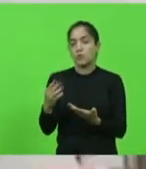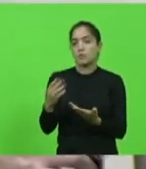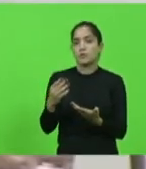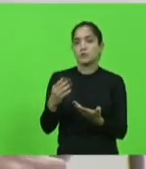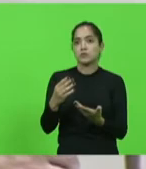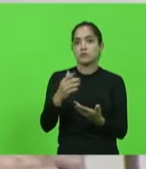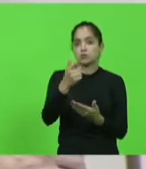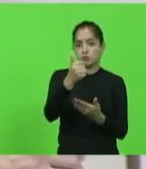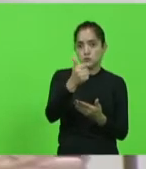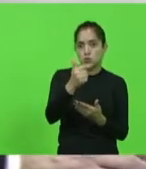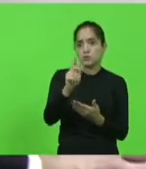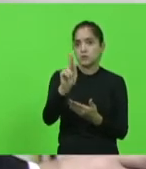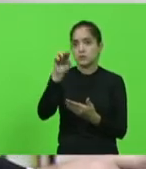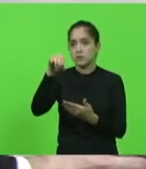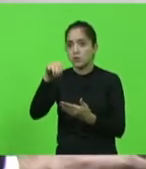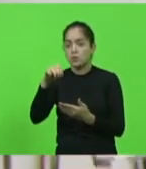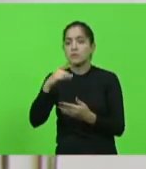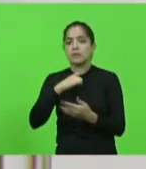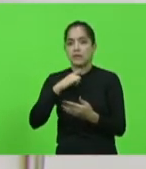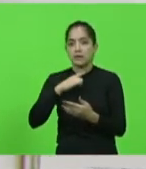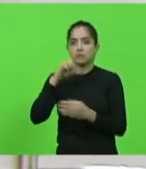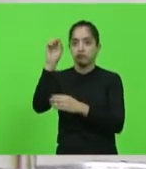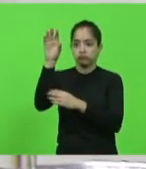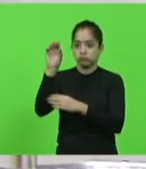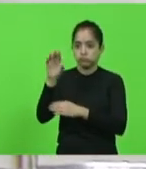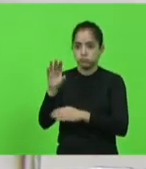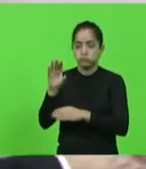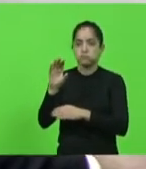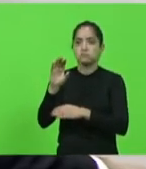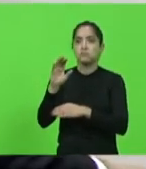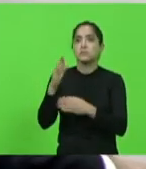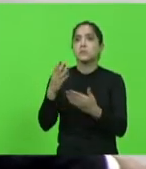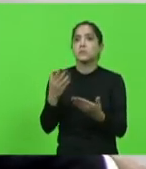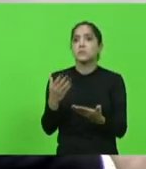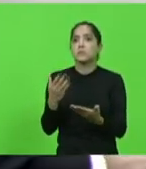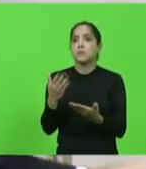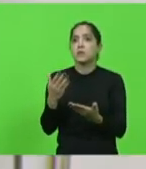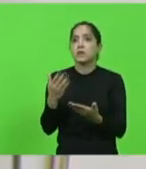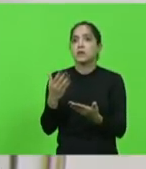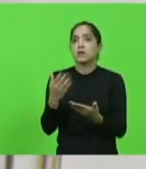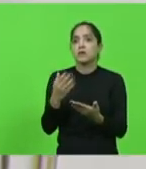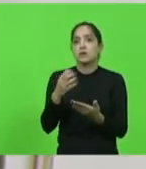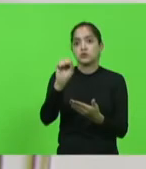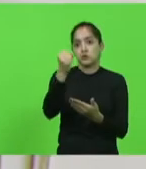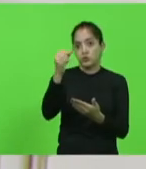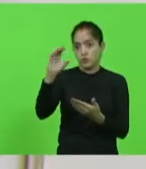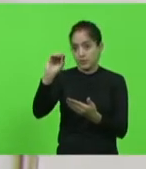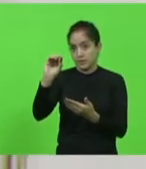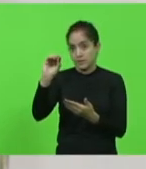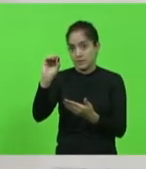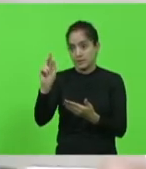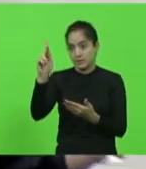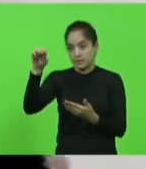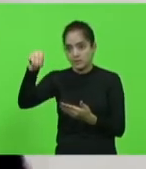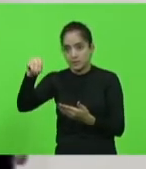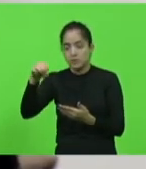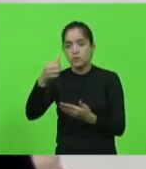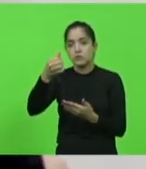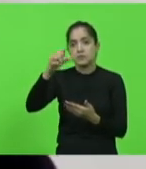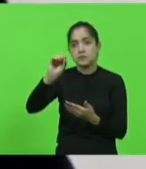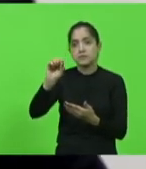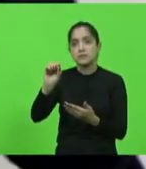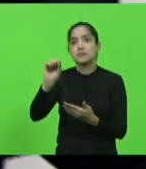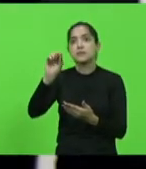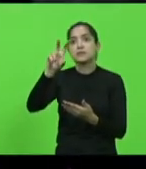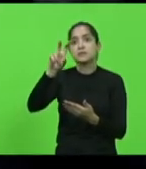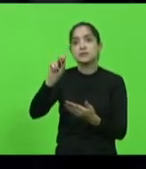quilômetros tem uma lombada eletrônica. E o pior é que, assim, umas de 80 por hora, as outras 60,